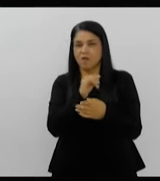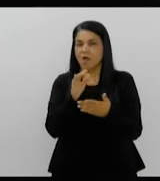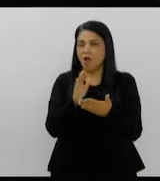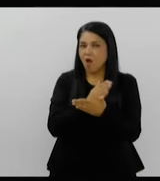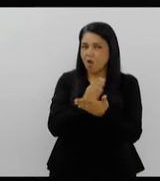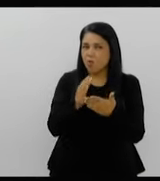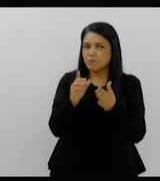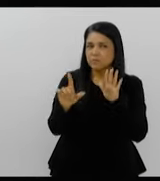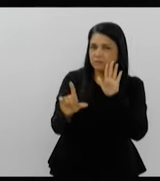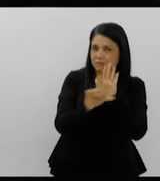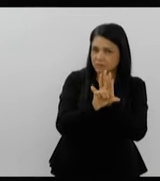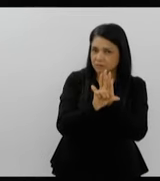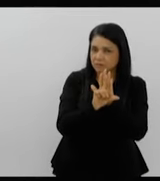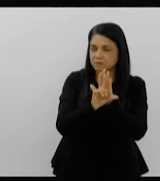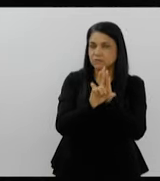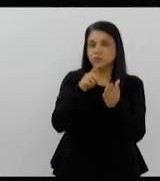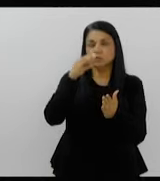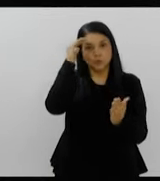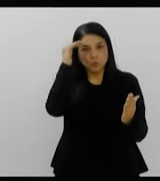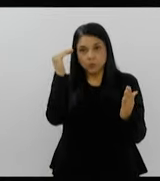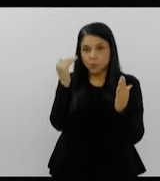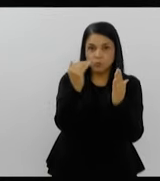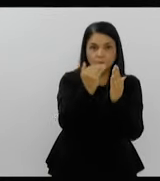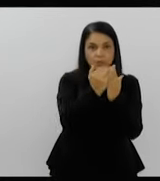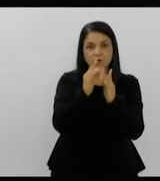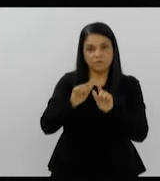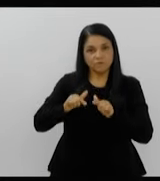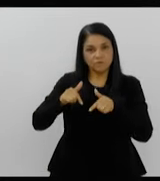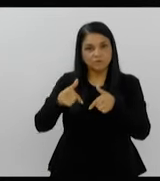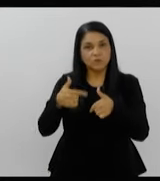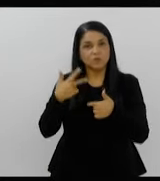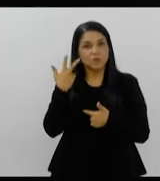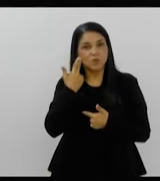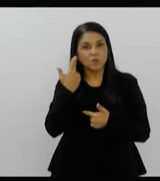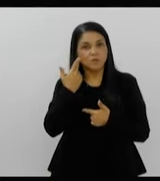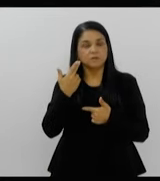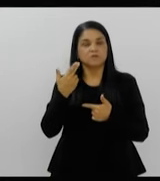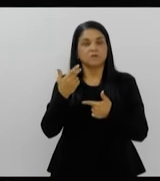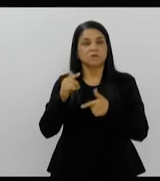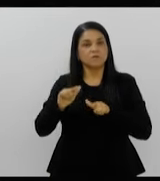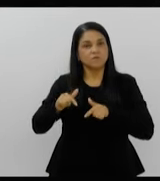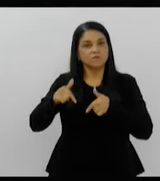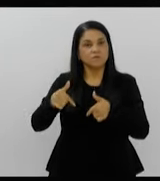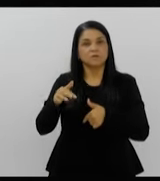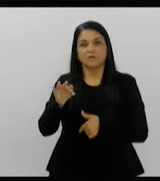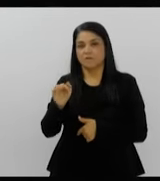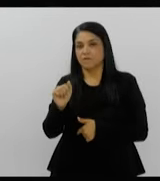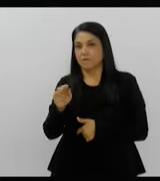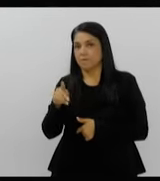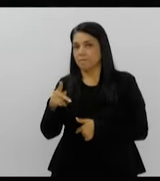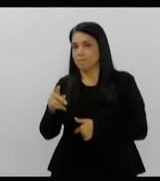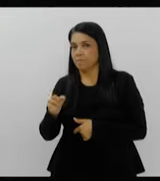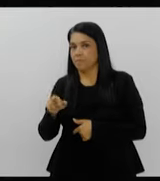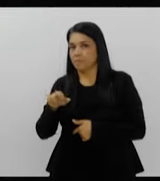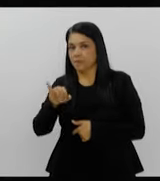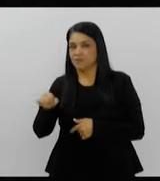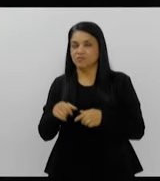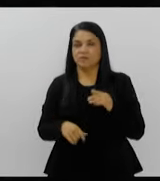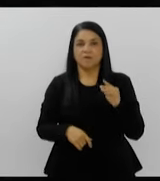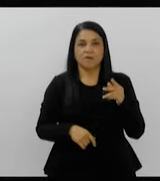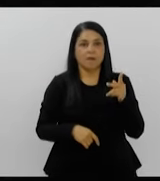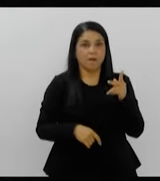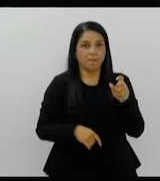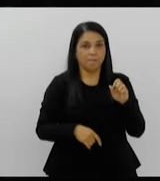Algumas leis cumpriram a função de normatizar o funcionamento da FAPERJ, especialmente a PEC